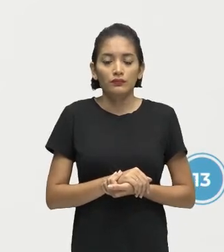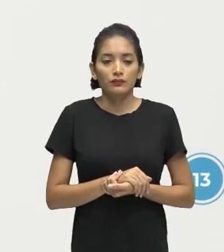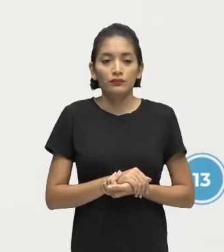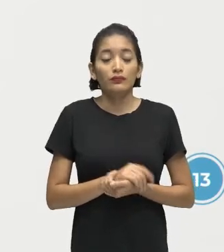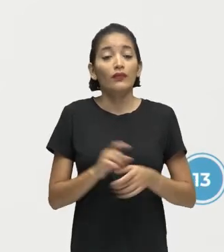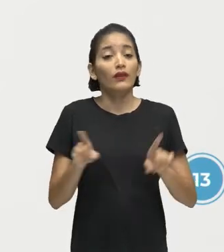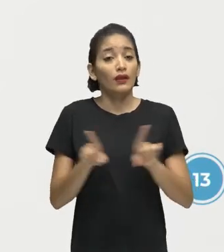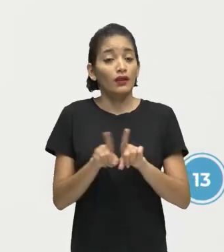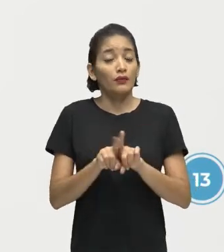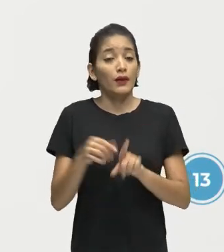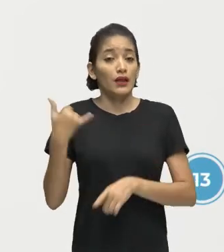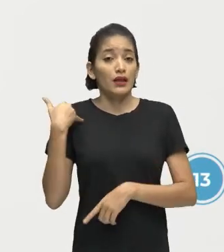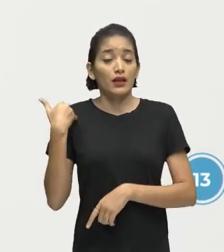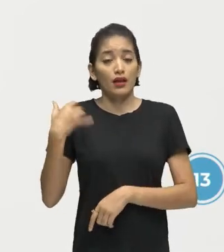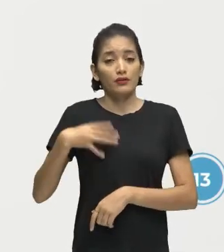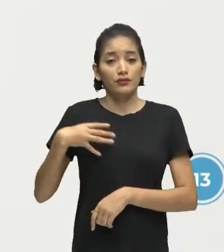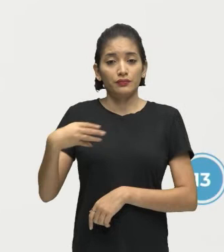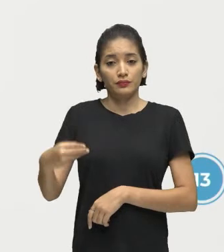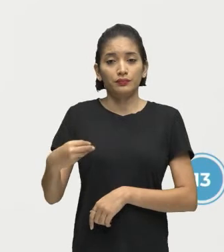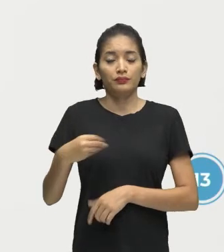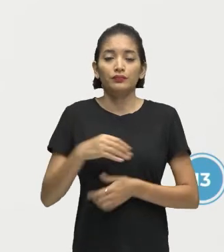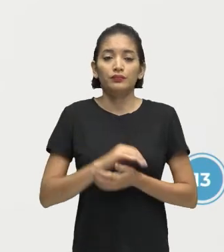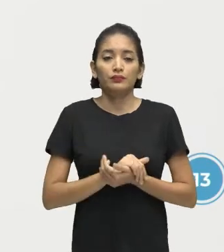a idade do filho.